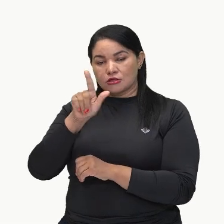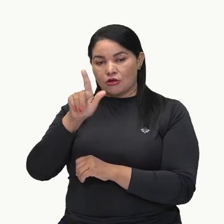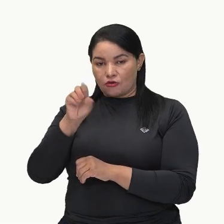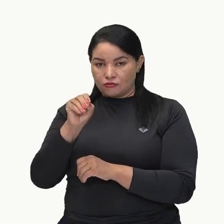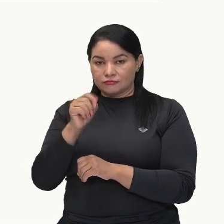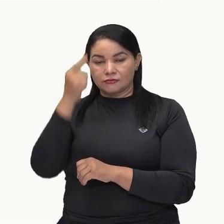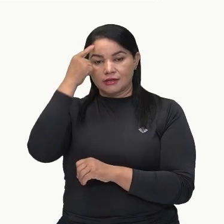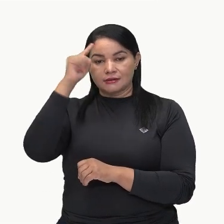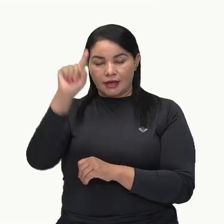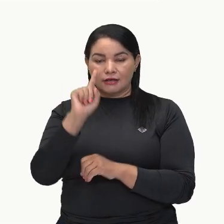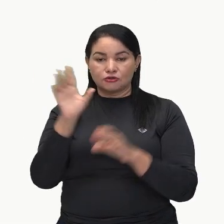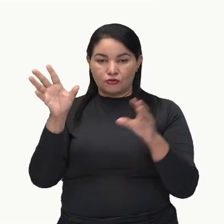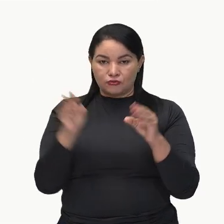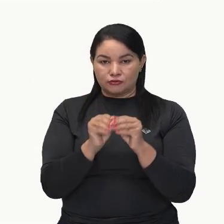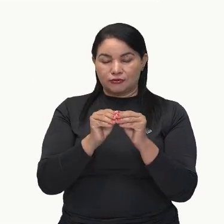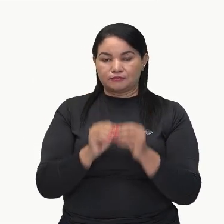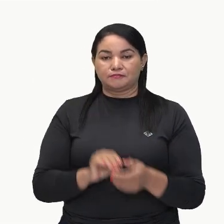conclusão.